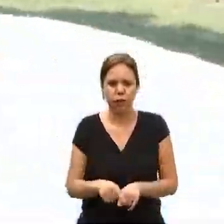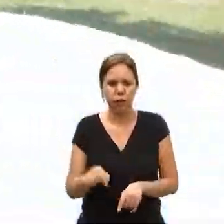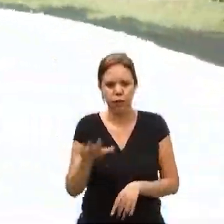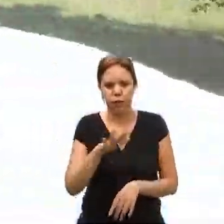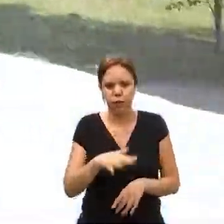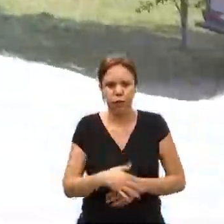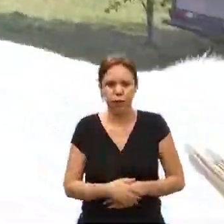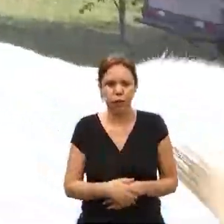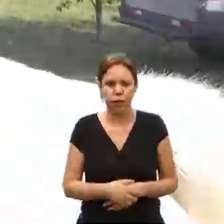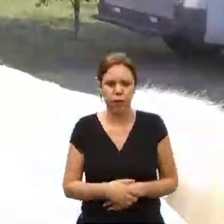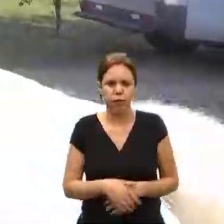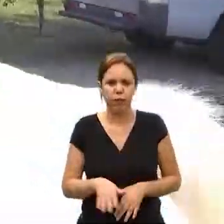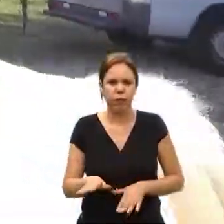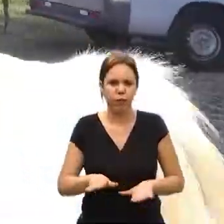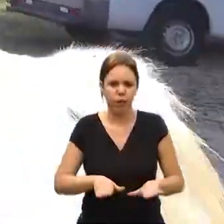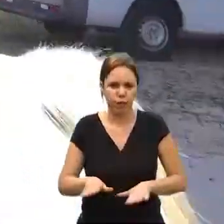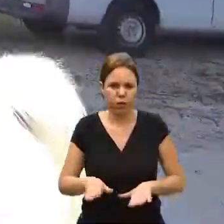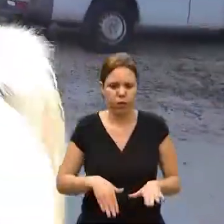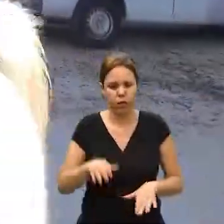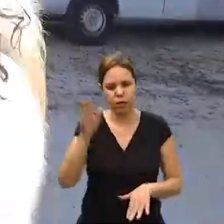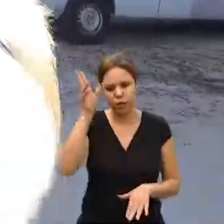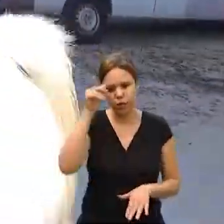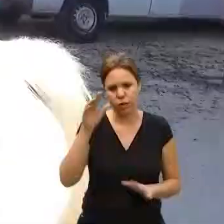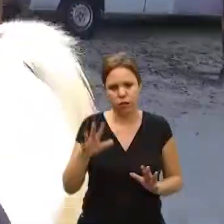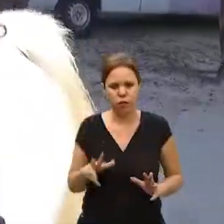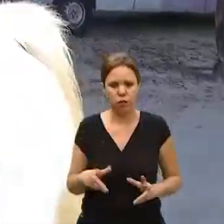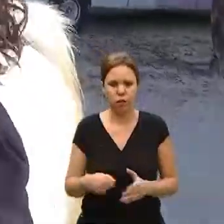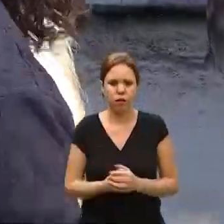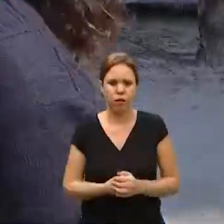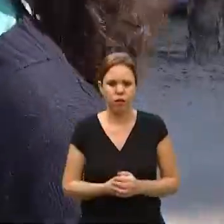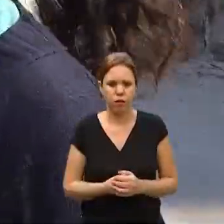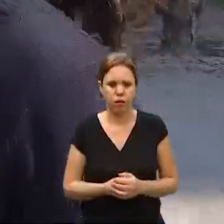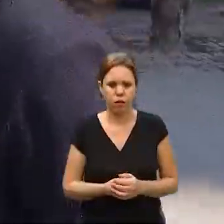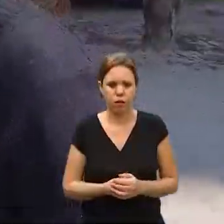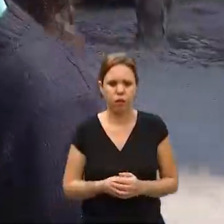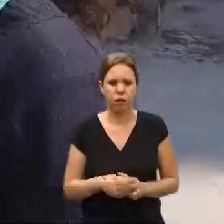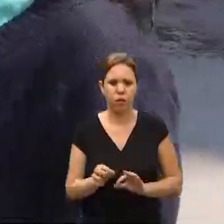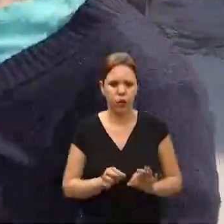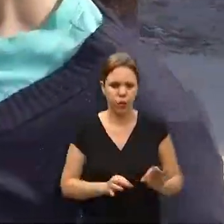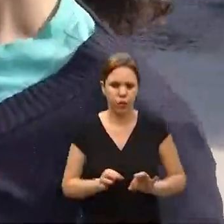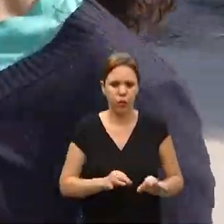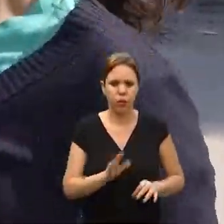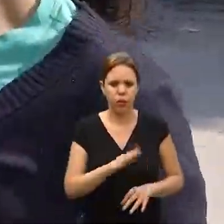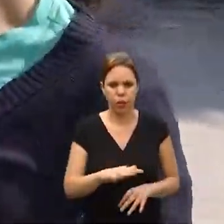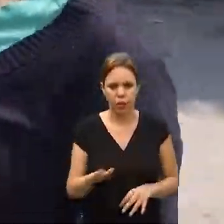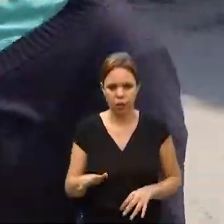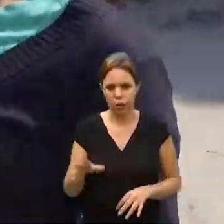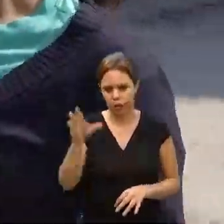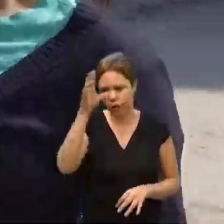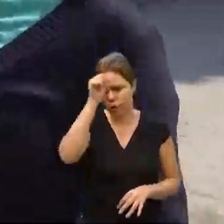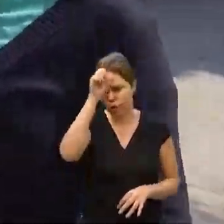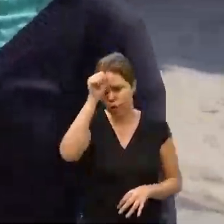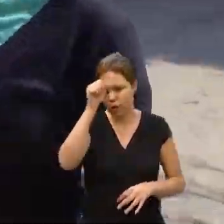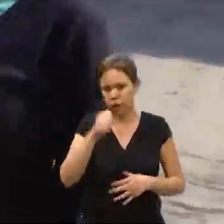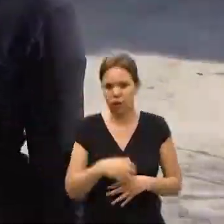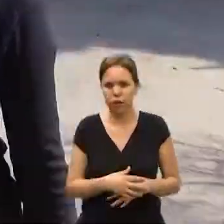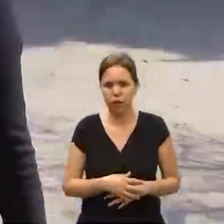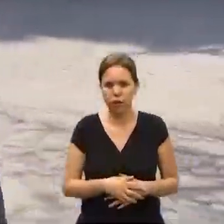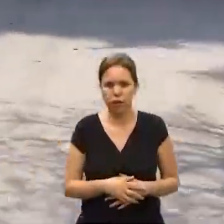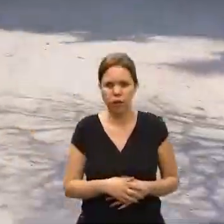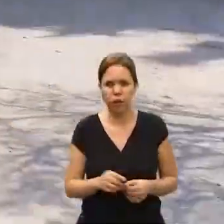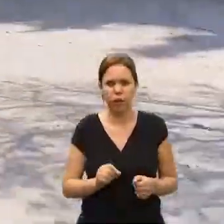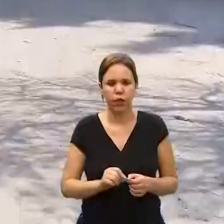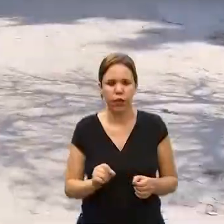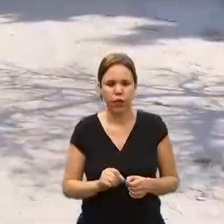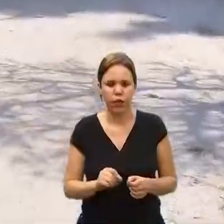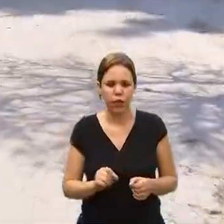uma forma geral, o movimento do cavalo todo, ele prepara a criança para o aprendizado.